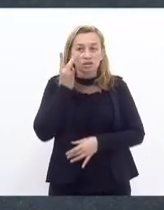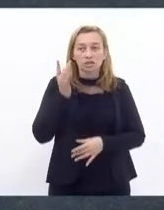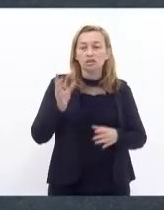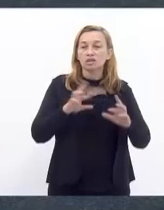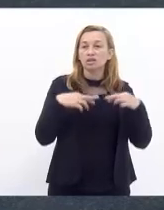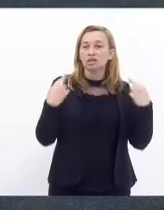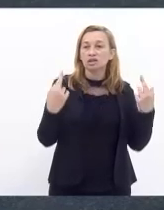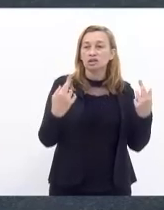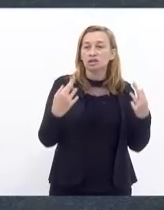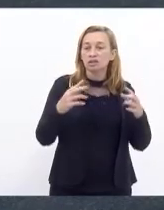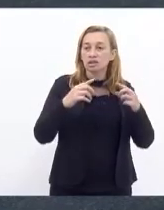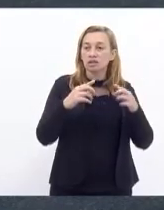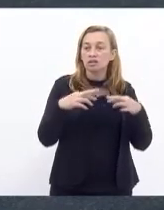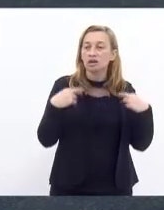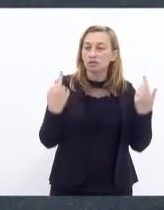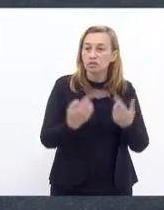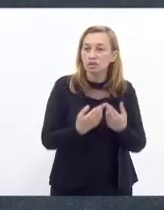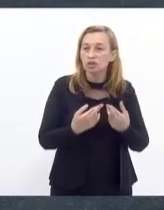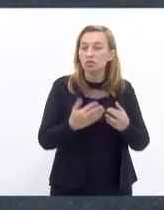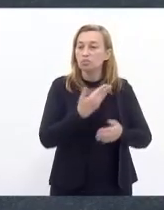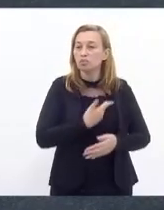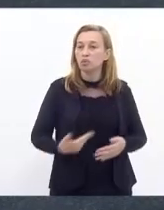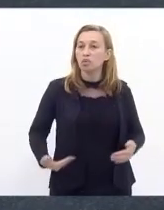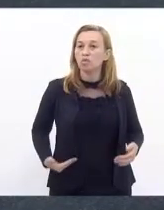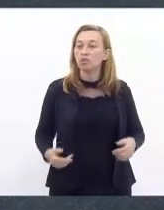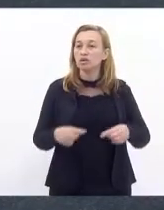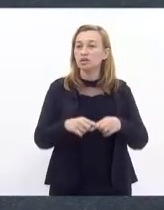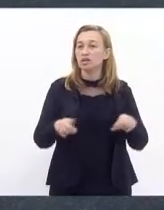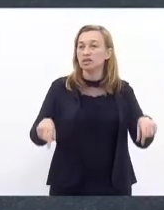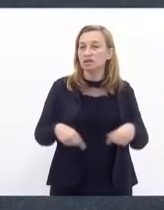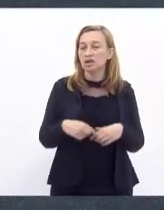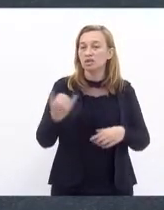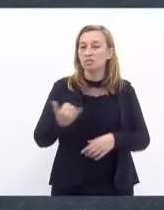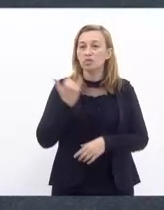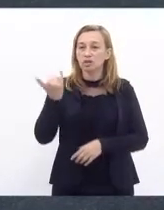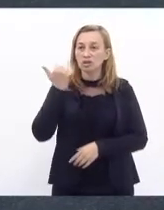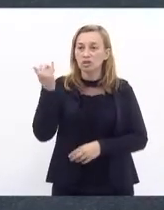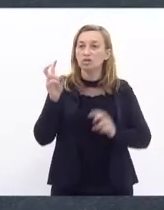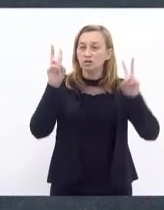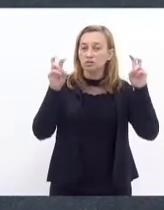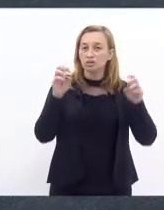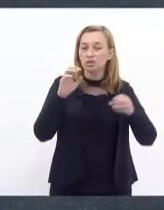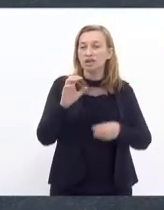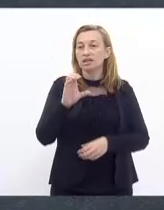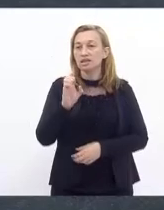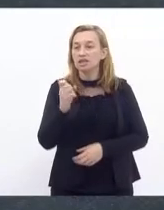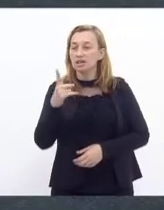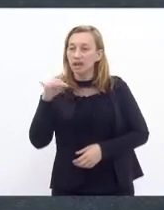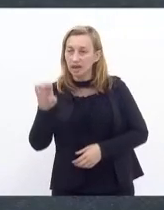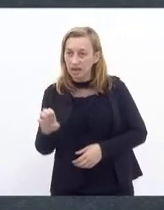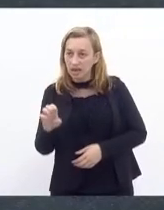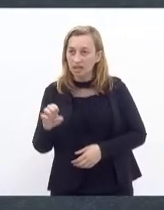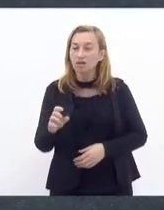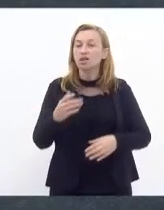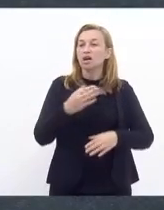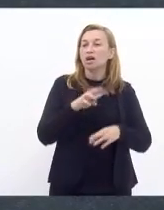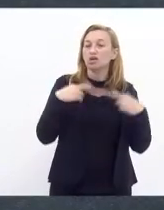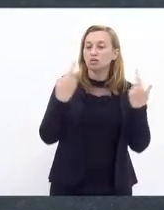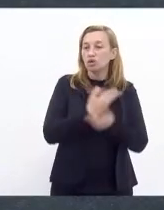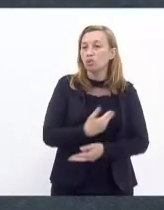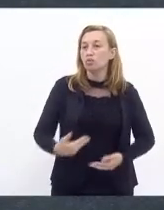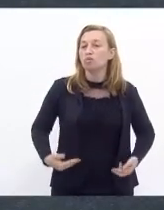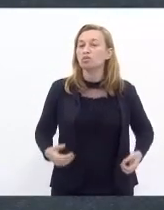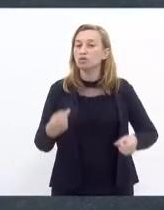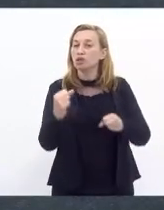Comissão Permanente das audiências públicas tão importantes que trata da questão da SEDAE, que trata da audiência pública sobre